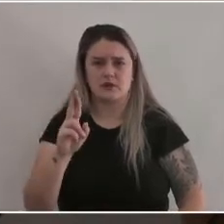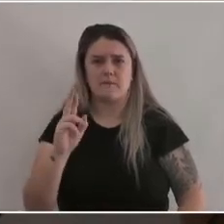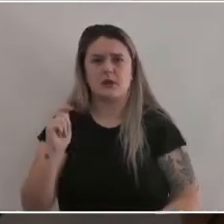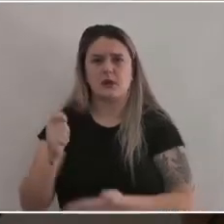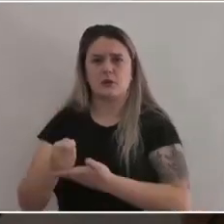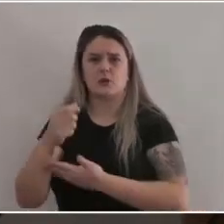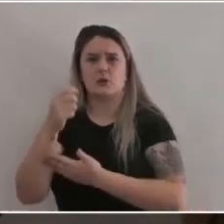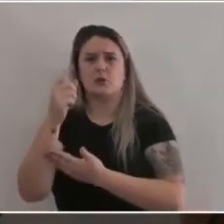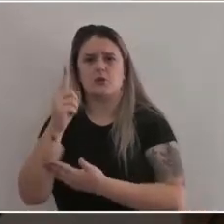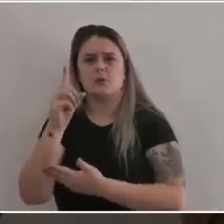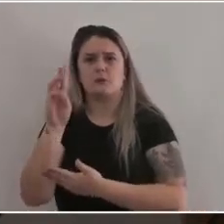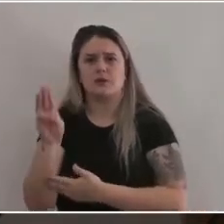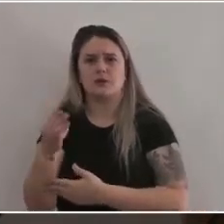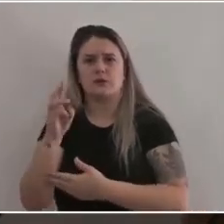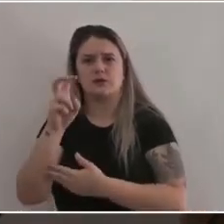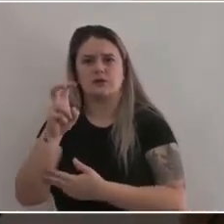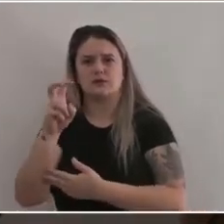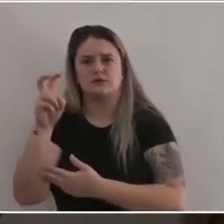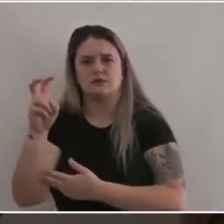R$